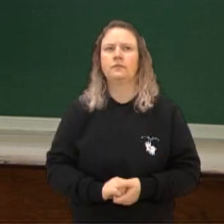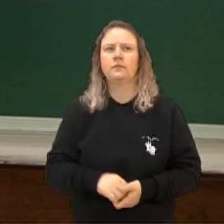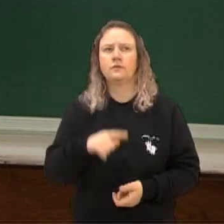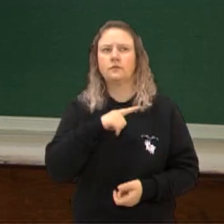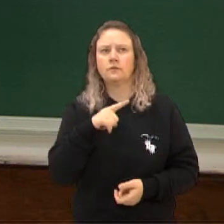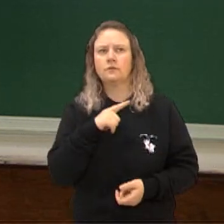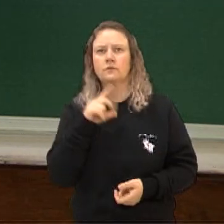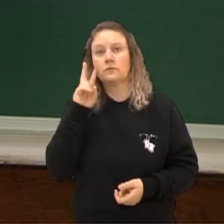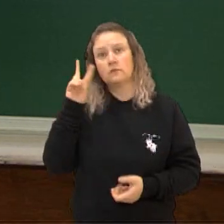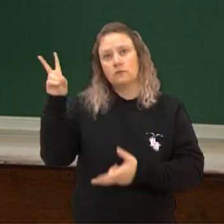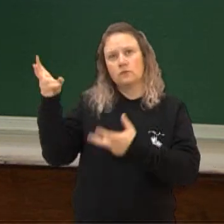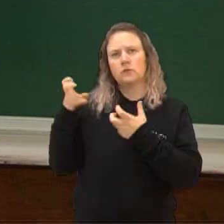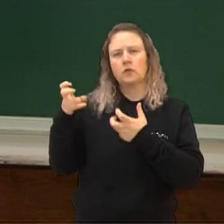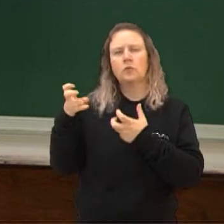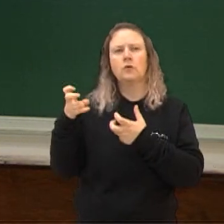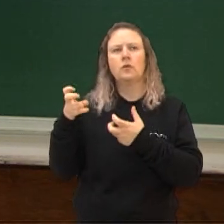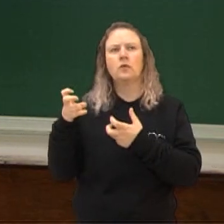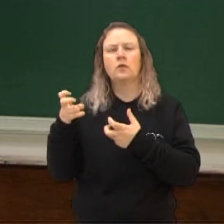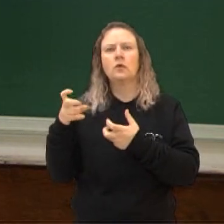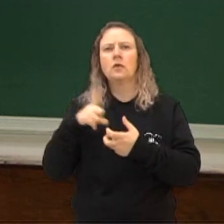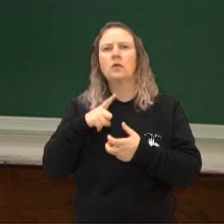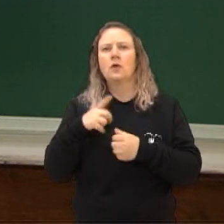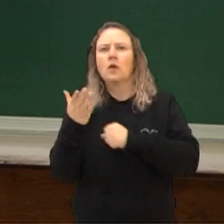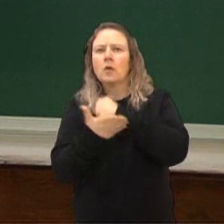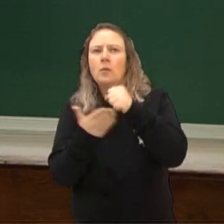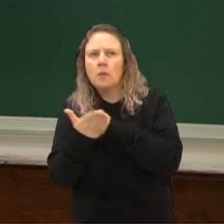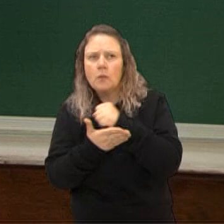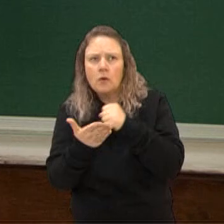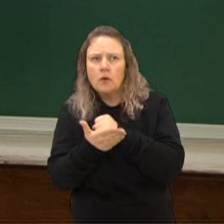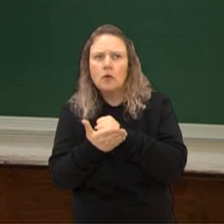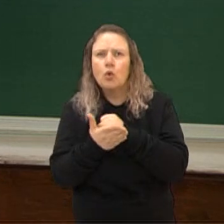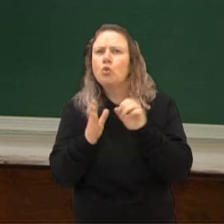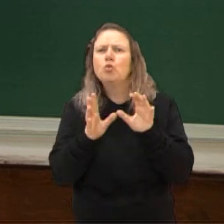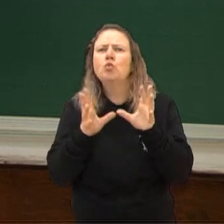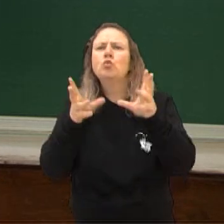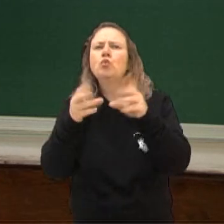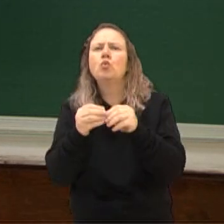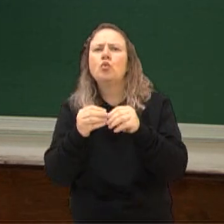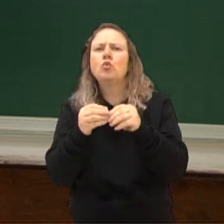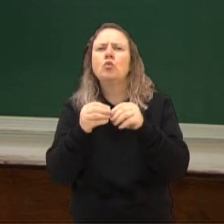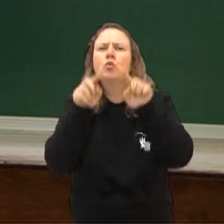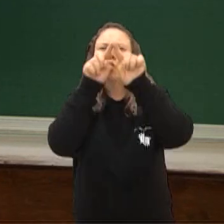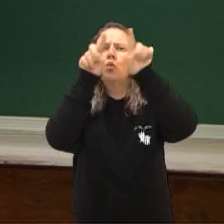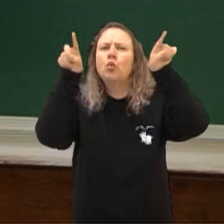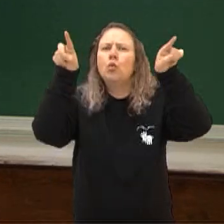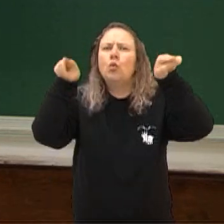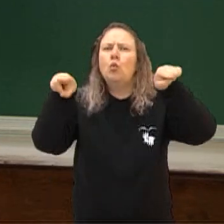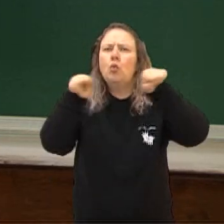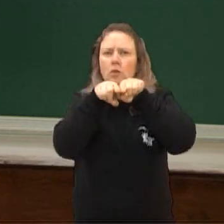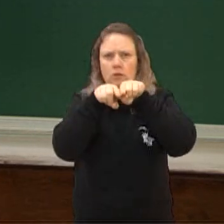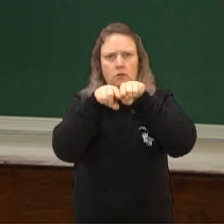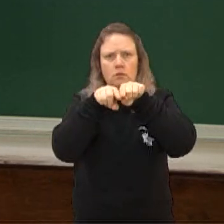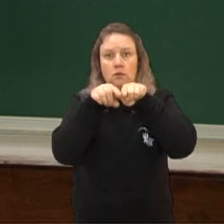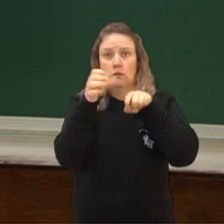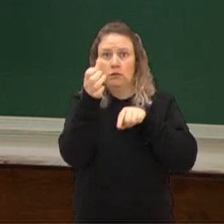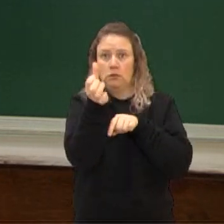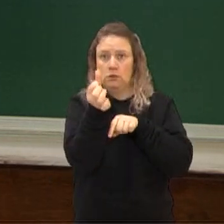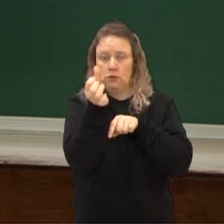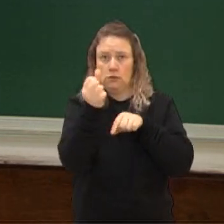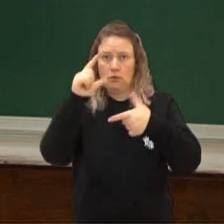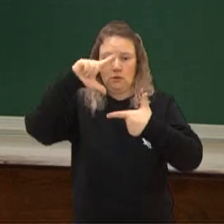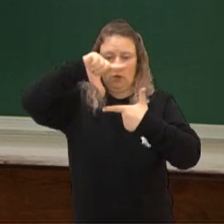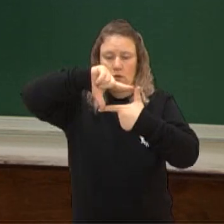laterais, as faces, e aqui as bases, todos quadrangulares, tá? Então, são 6 retângulos que